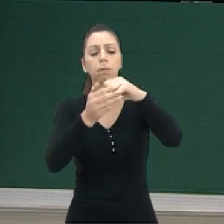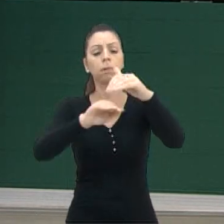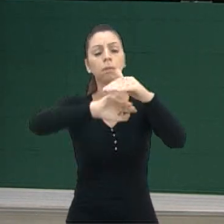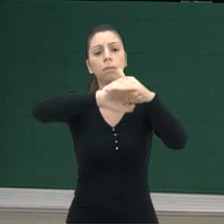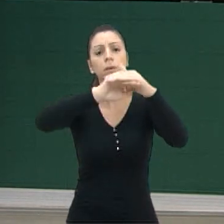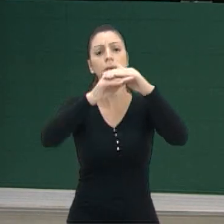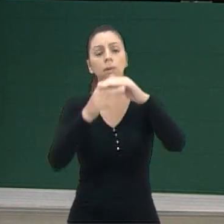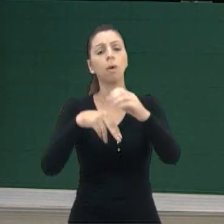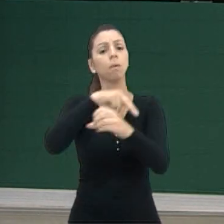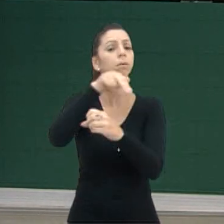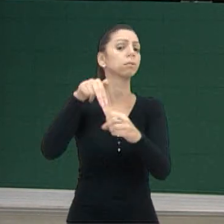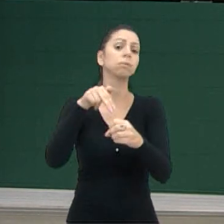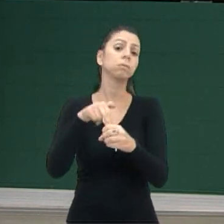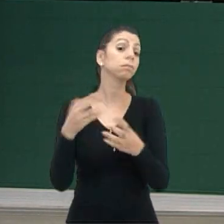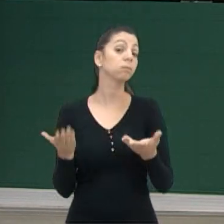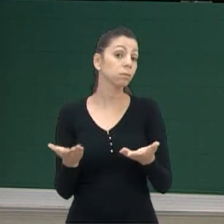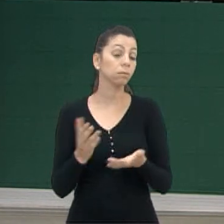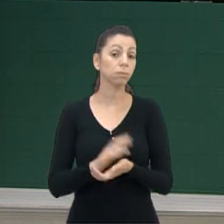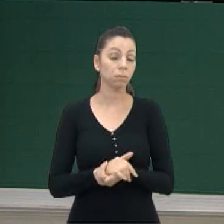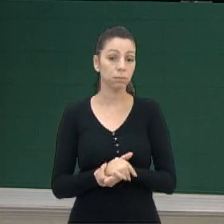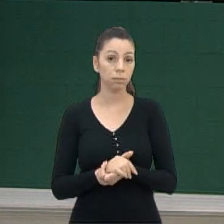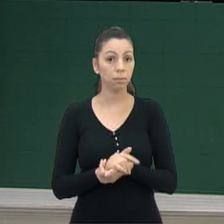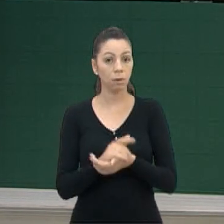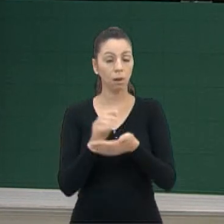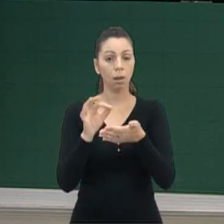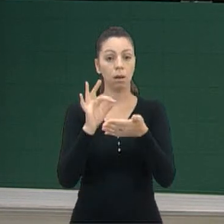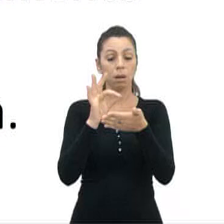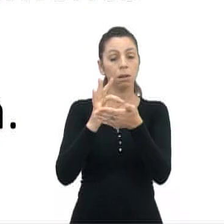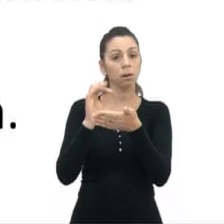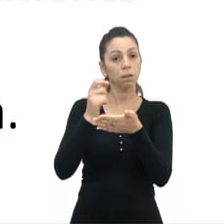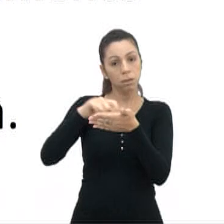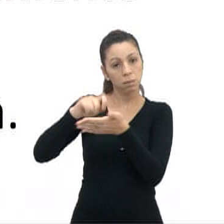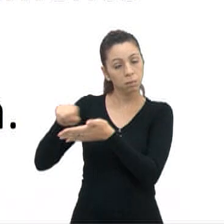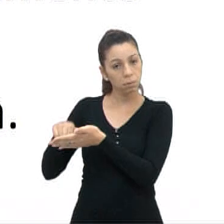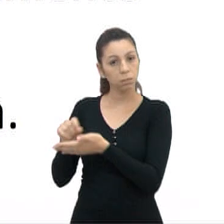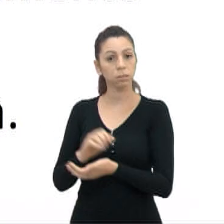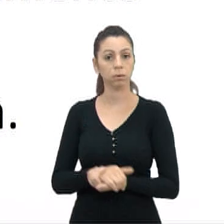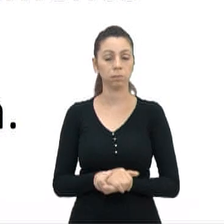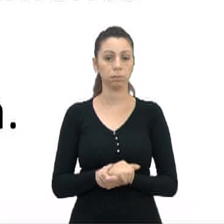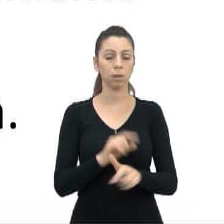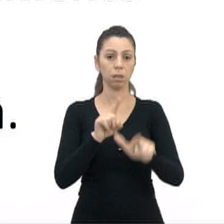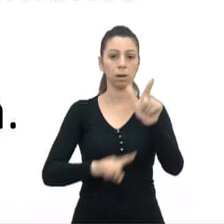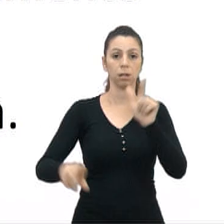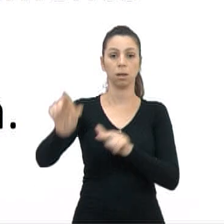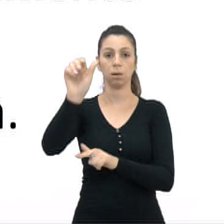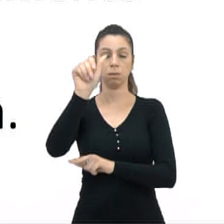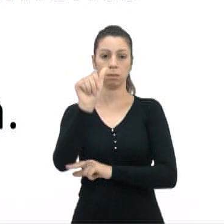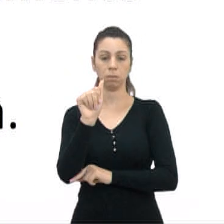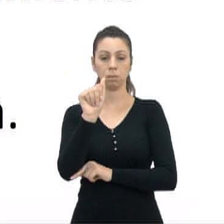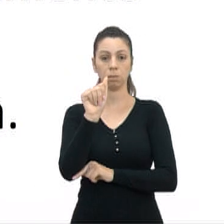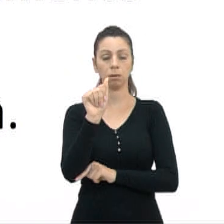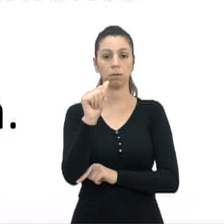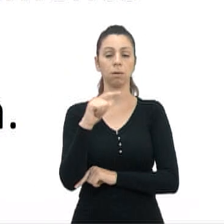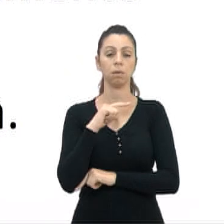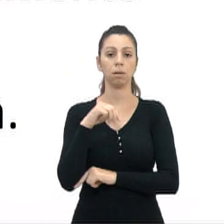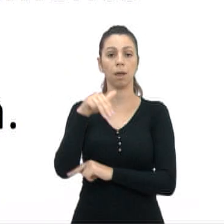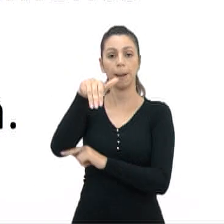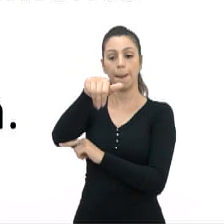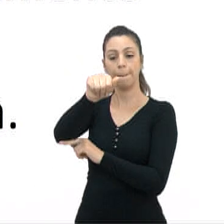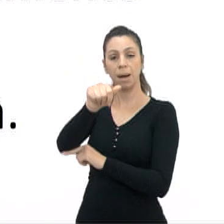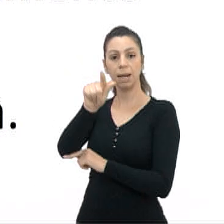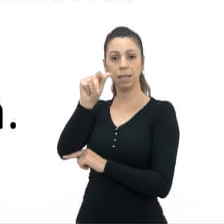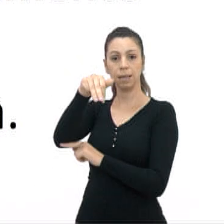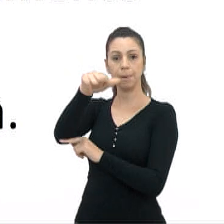Crosta, manto ou núcleo? Escreva do ladinho. Letra A. Possui magma e